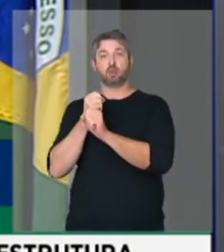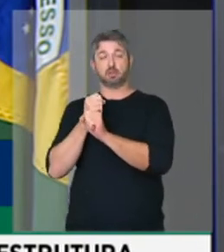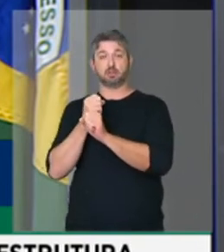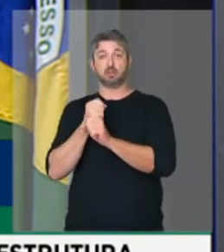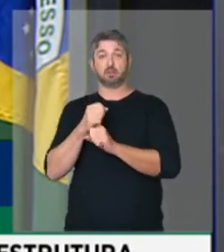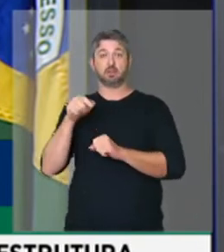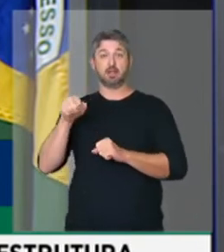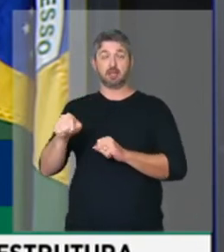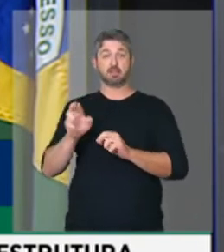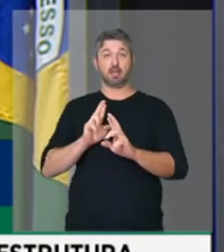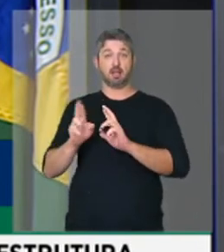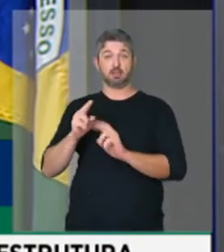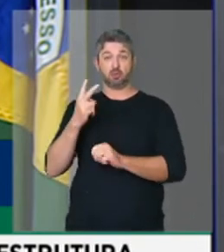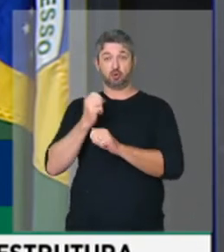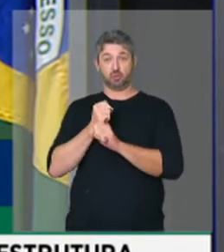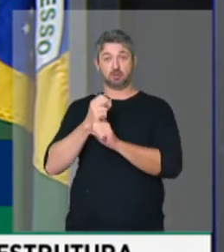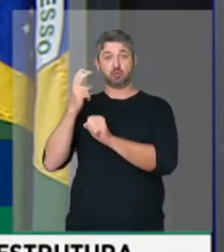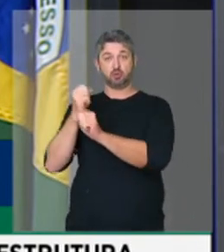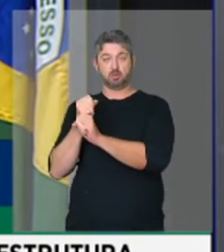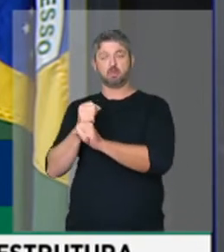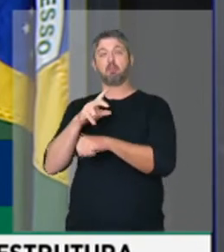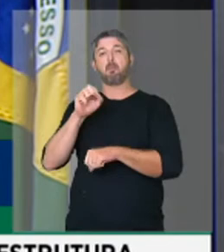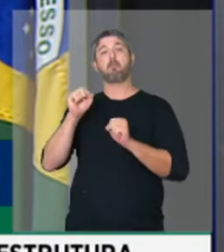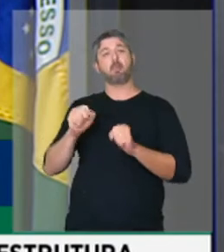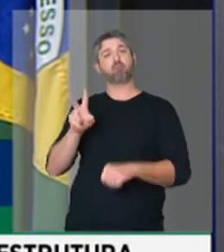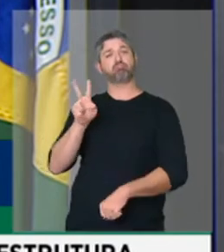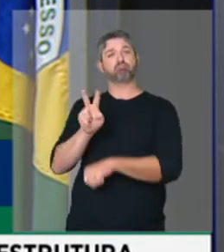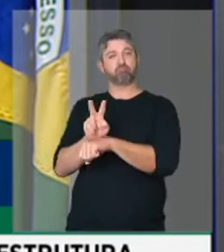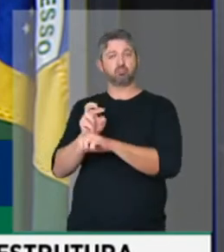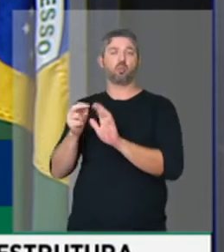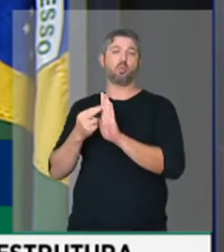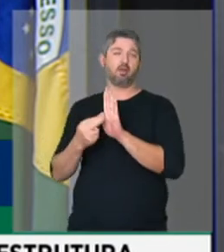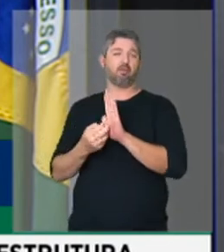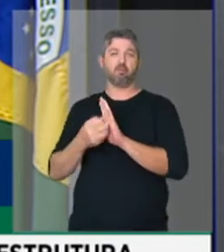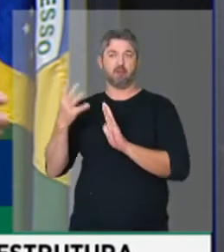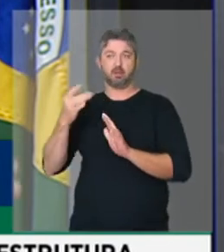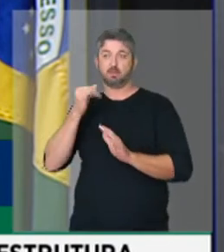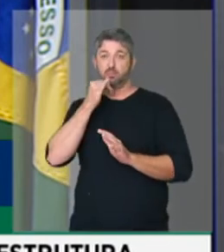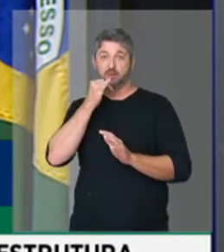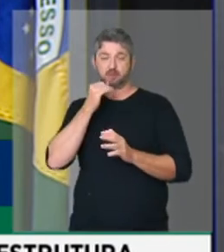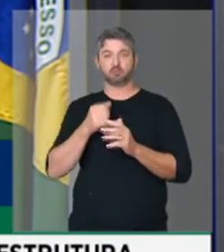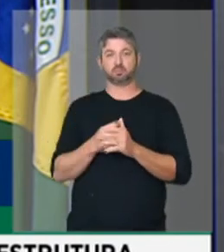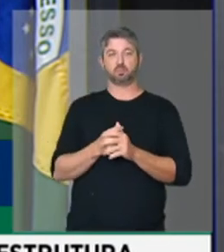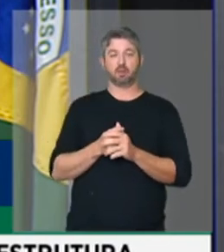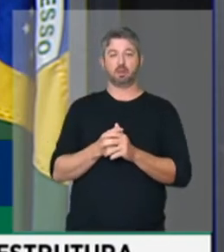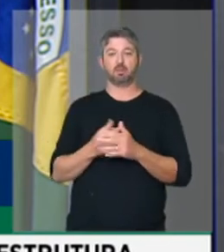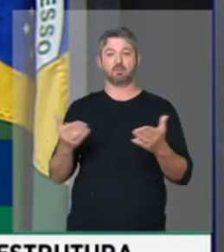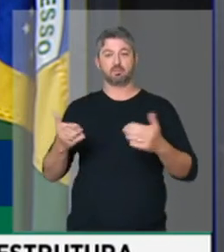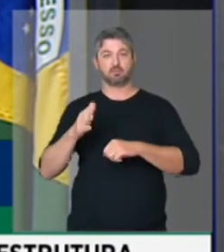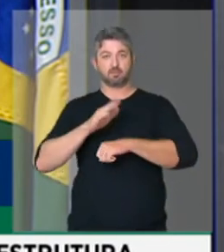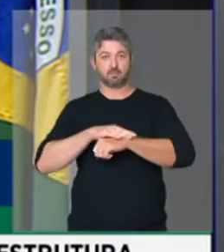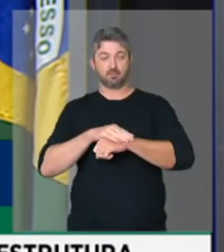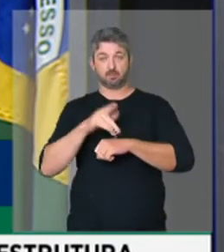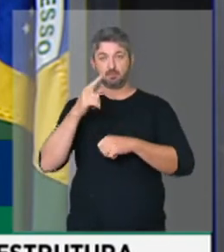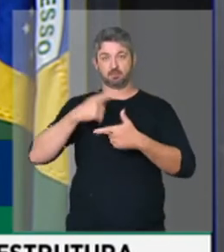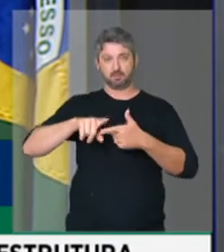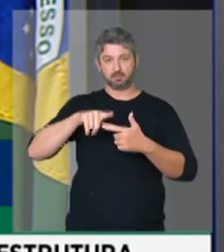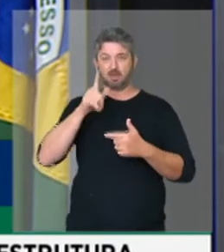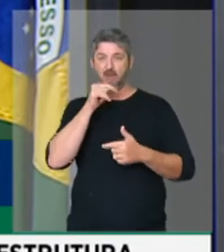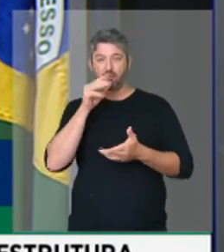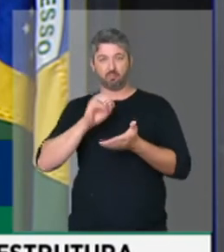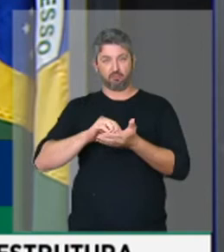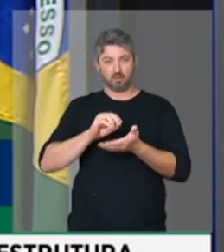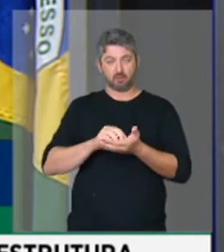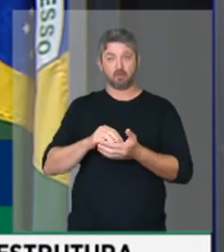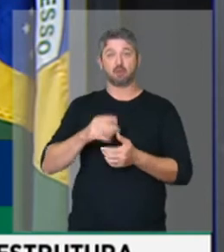relação possa ser depois acompanhada por uma série de dispositivos. Mas, por exemplo, nós estamos enfrentando a crise hídrica. O deputado